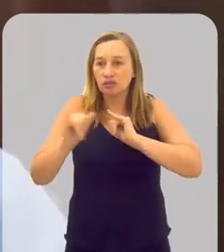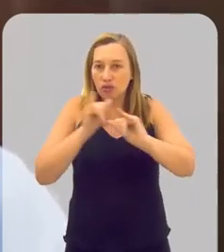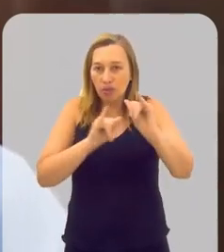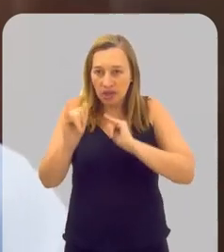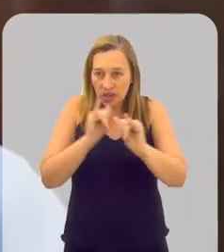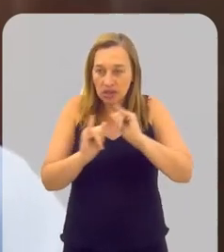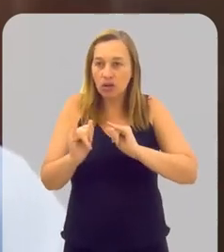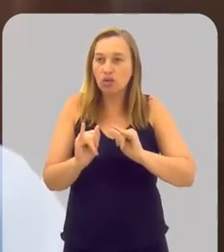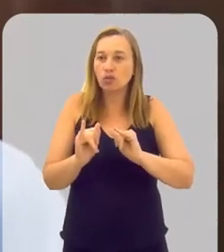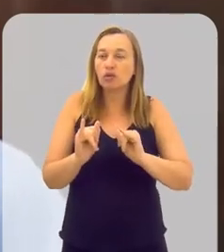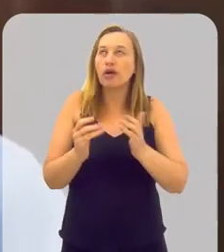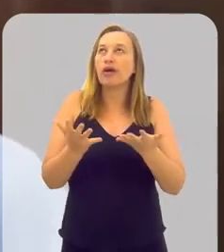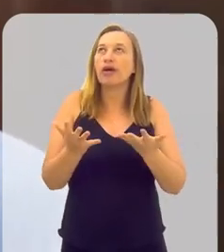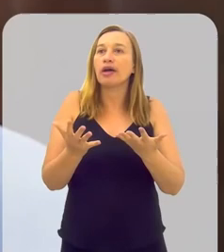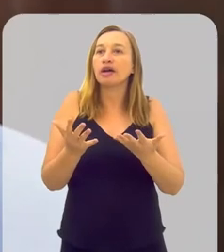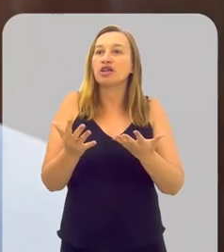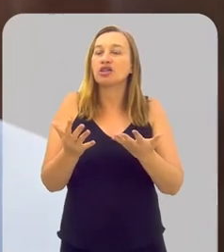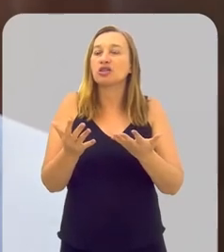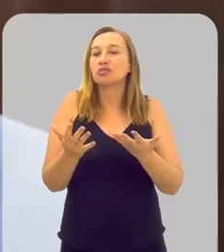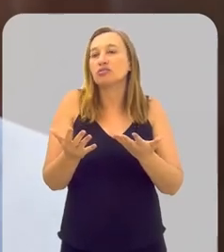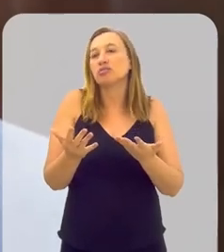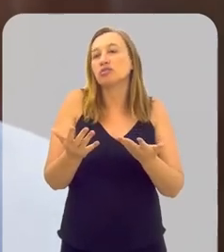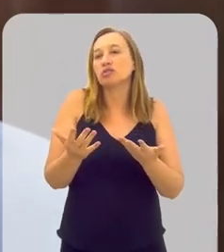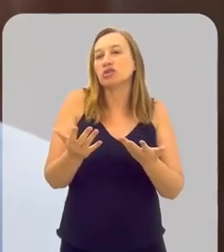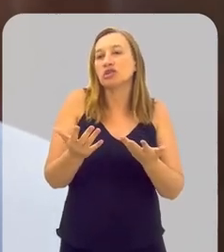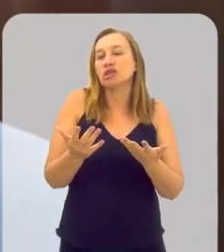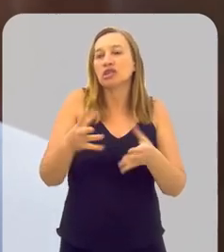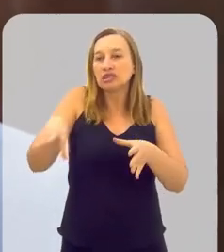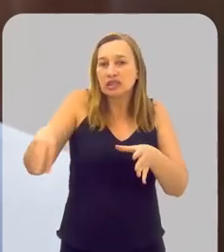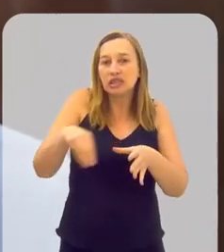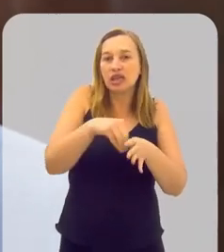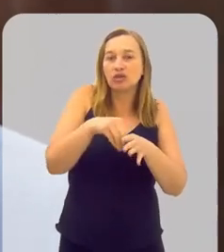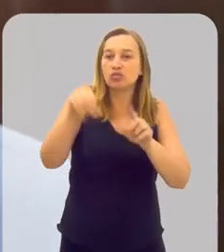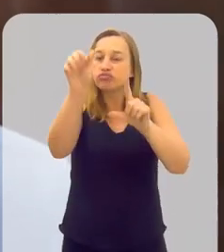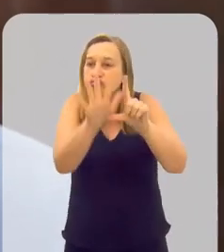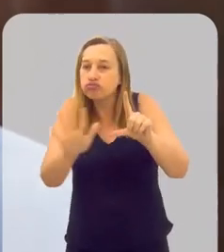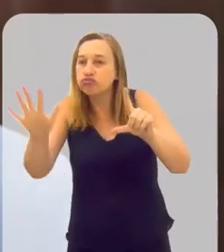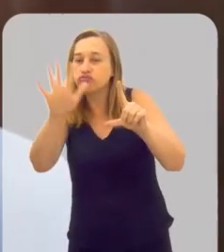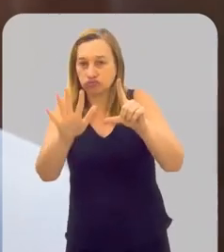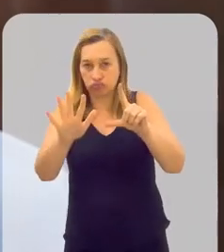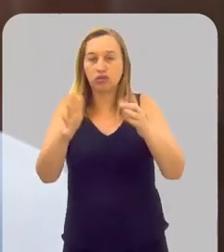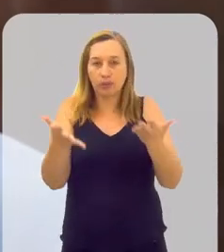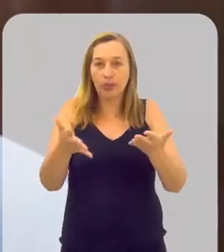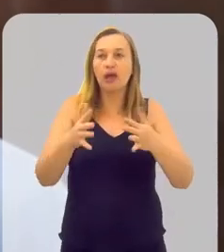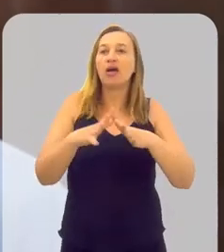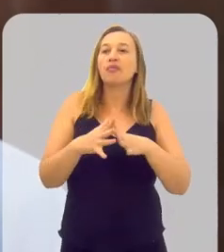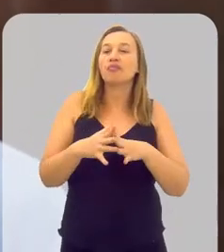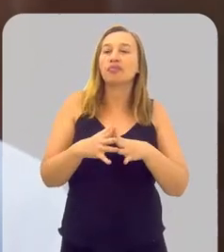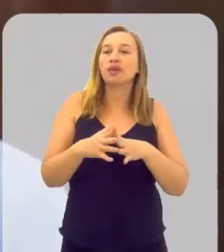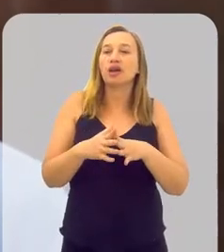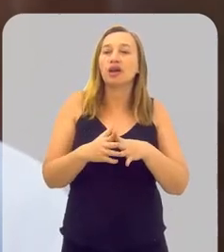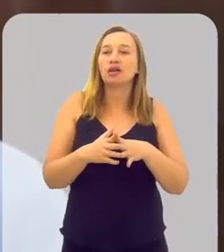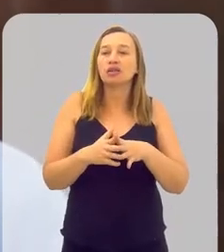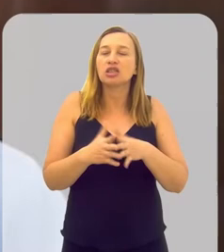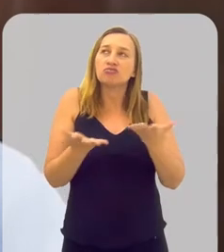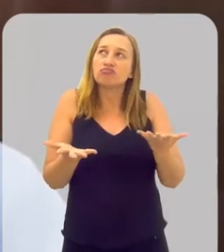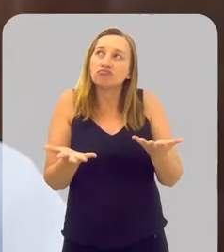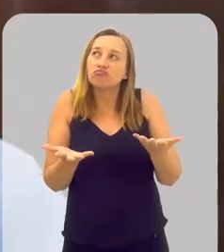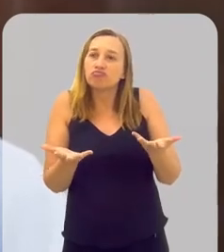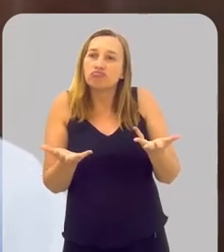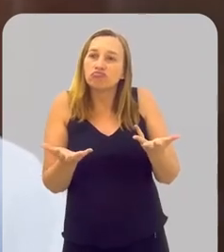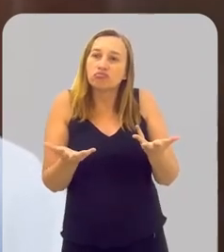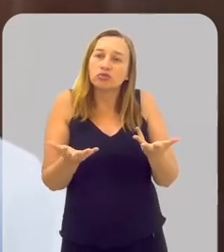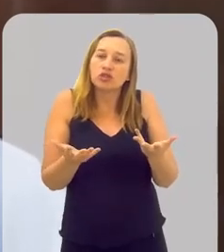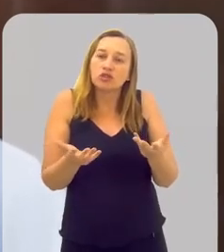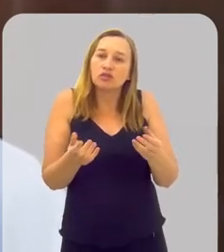gente também... Como a gente passou a publicar os dados de uma forma dinâmica, vamos dizer, né, dentro daquele painel de